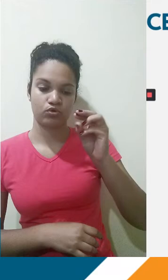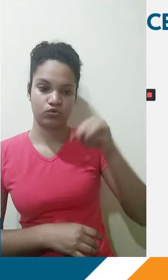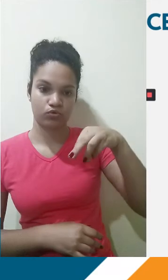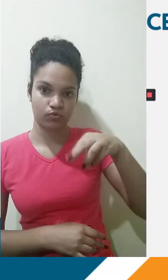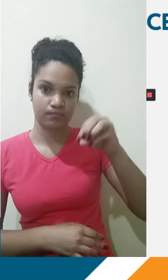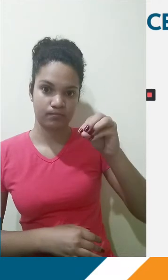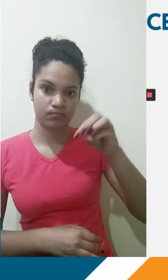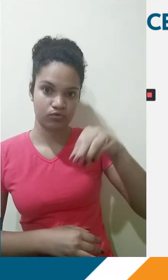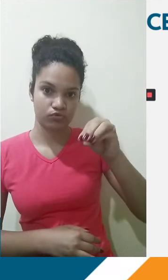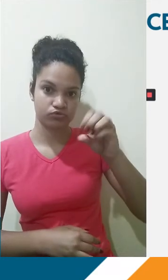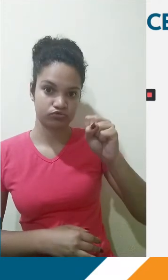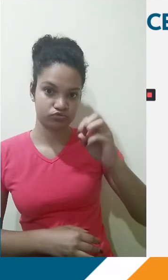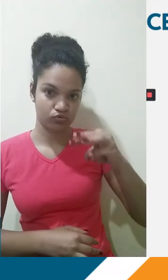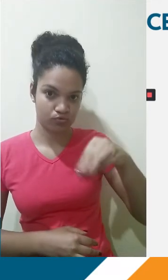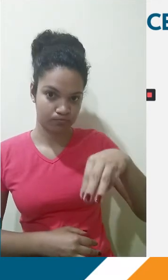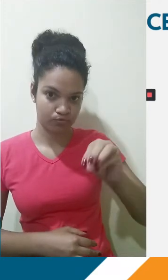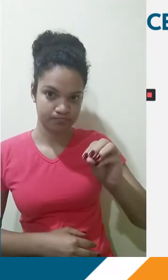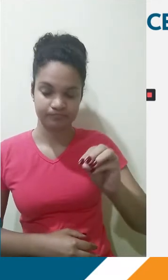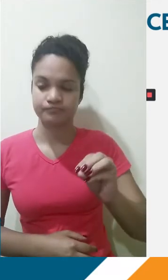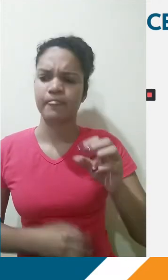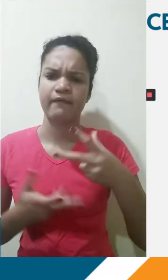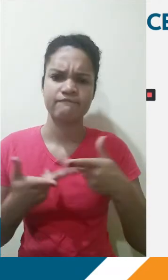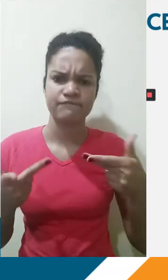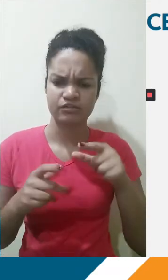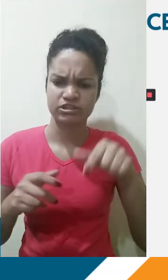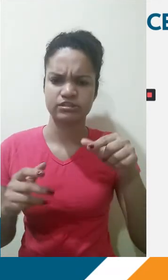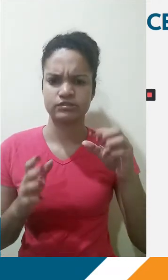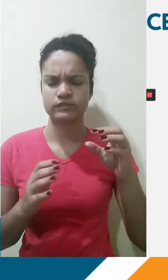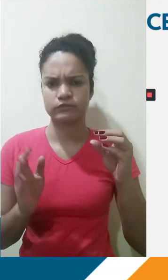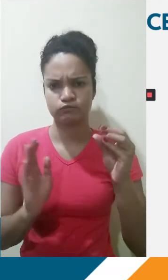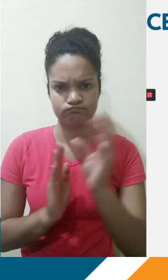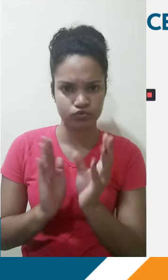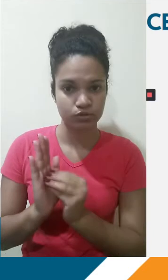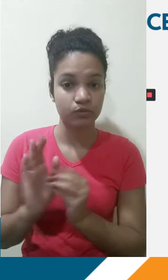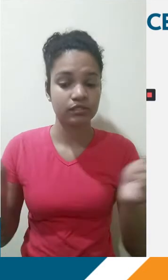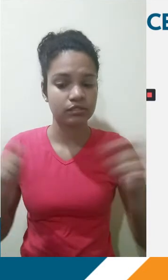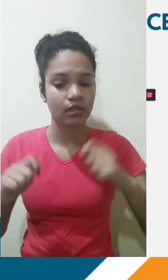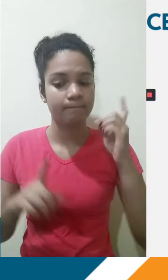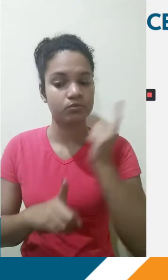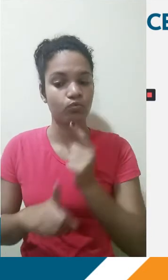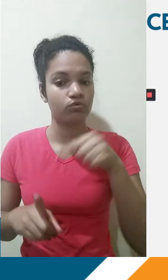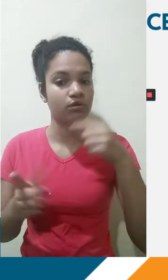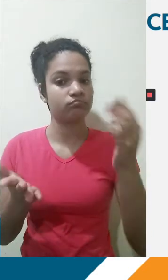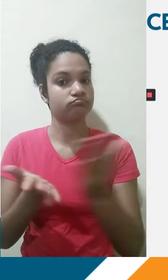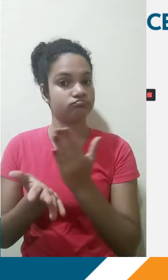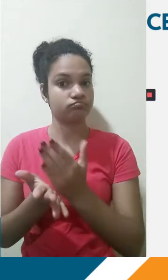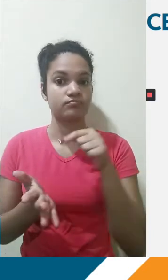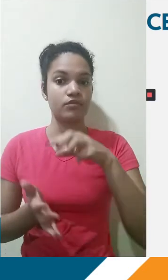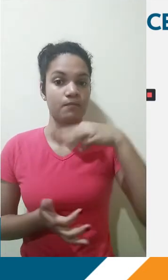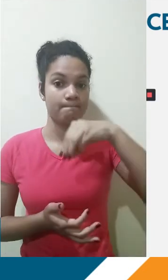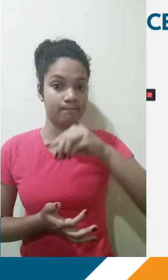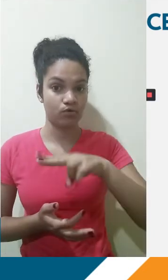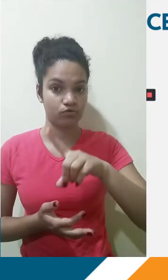Importante ressaltar que muitos desses conteúdos podem ser aprofundados no material existente no módulo 2. Então a